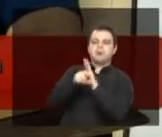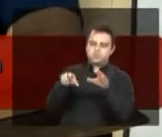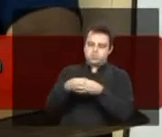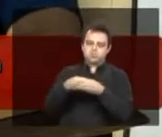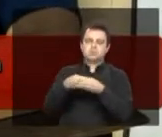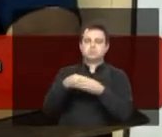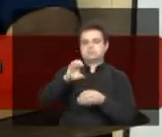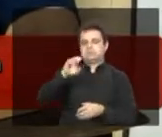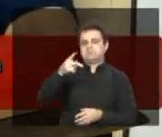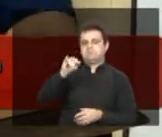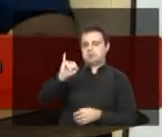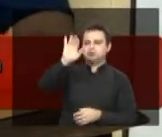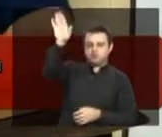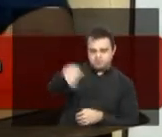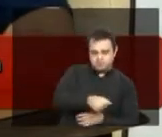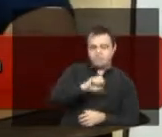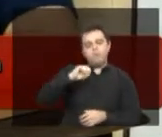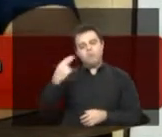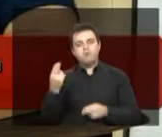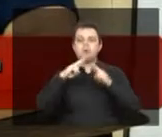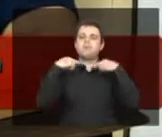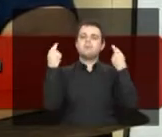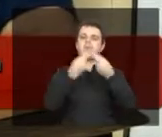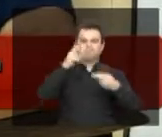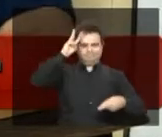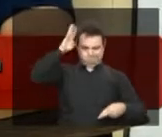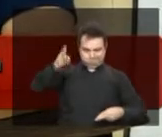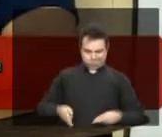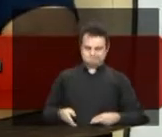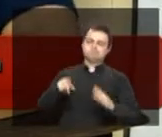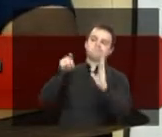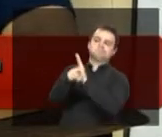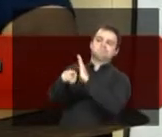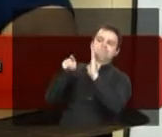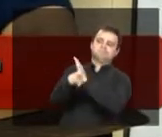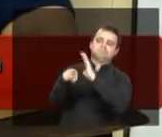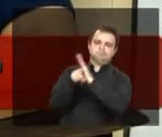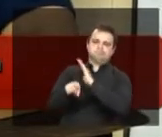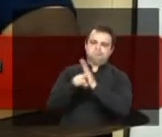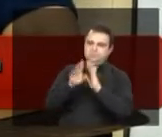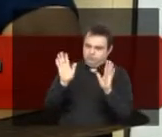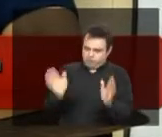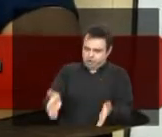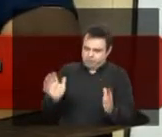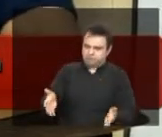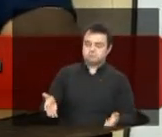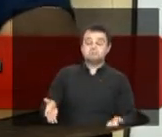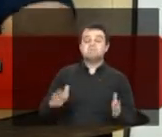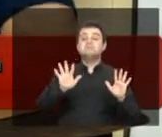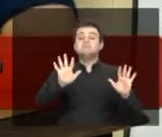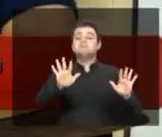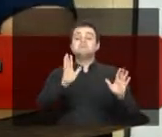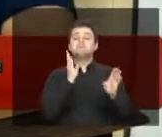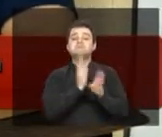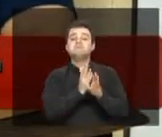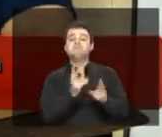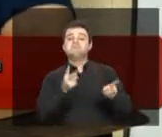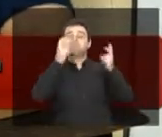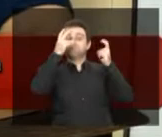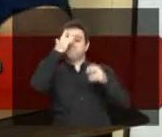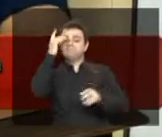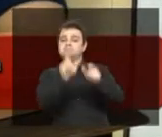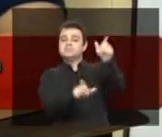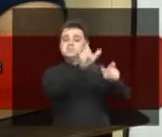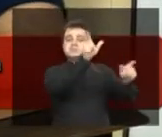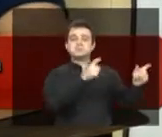como também aqui na Câmara para fazer uns esclarecimentos. Mas o que eu sinto é que, infelizmente, o munícipe, nesse exato